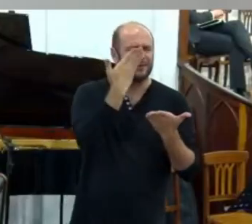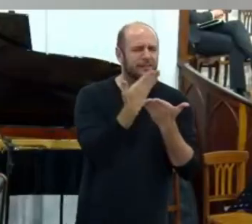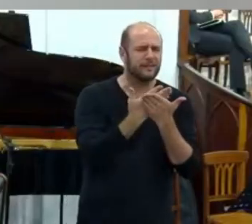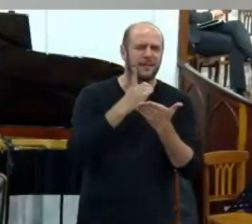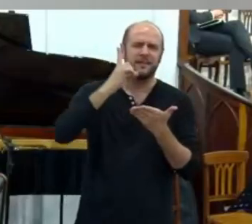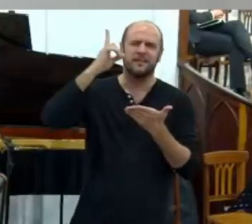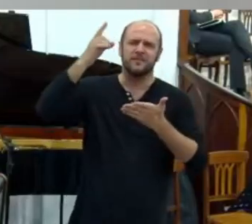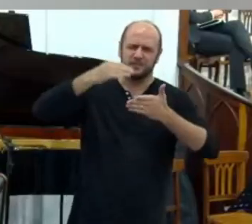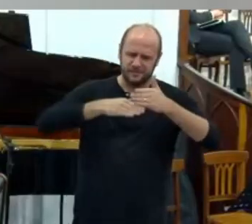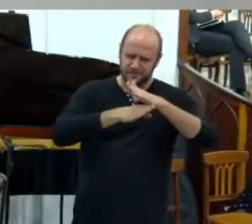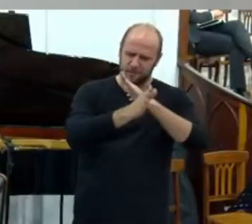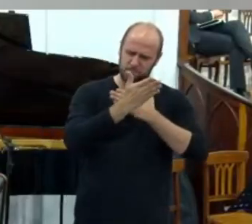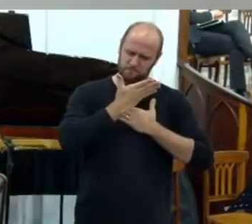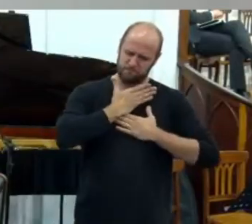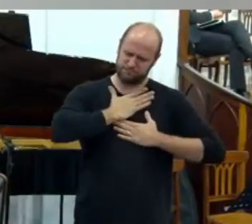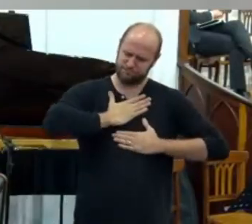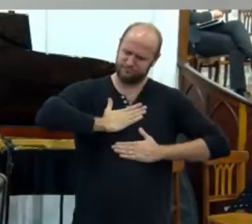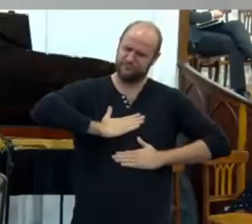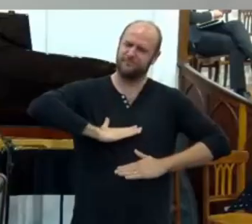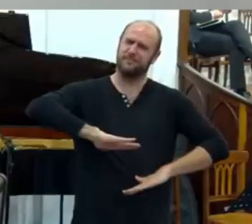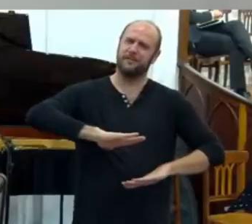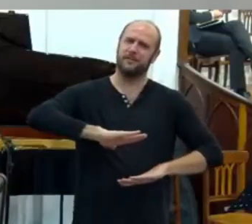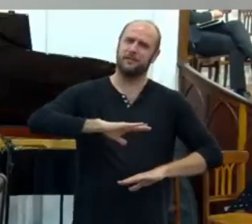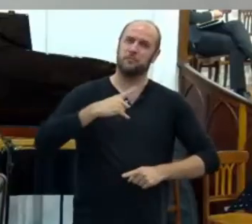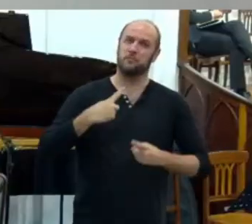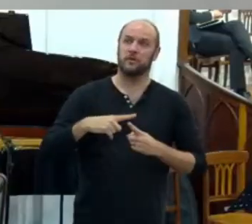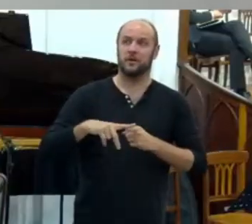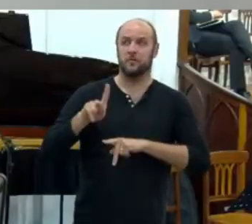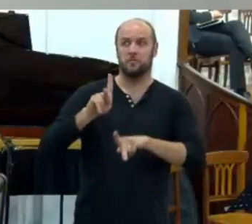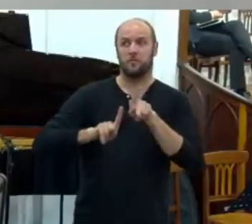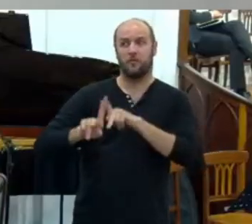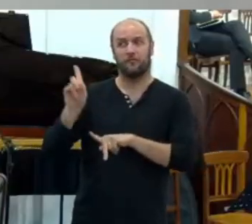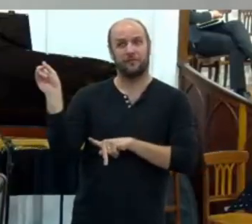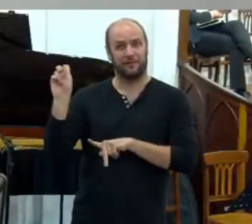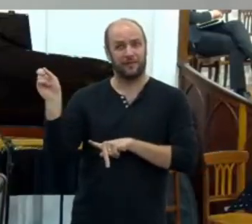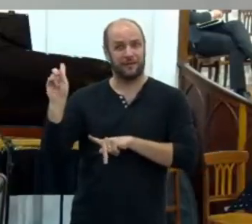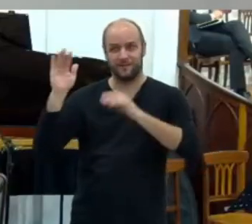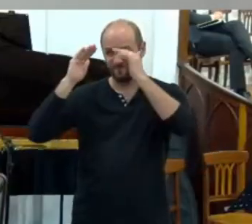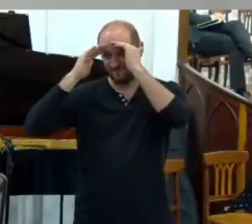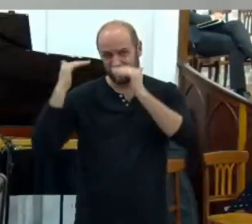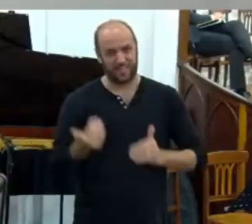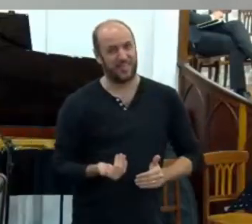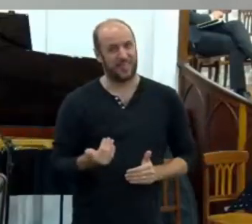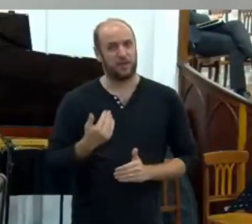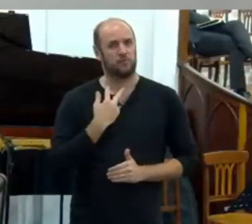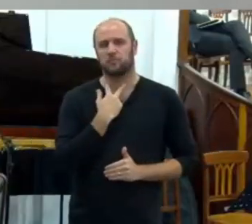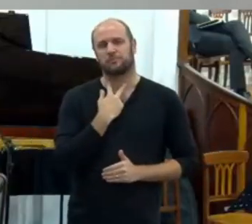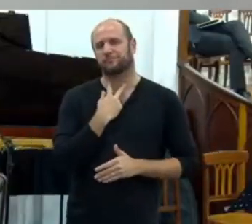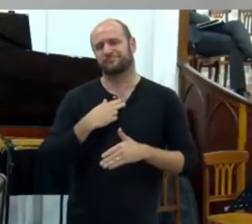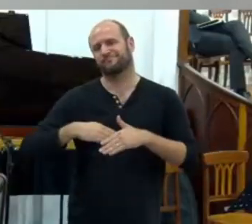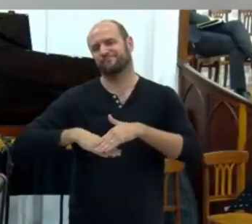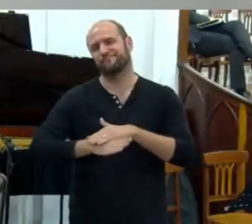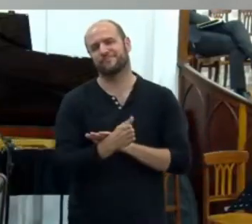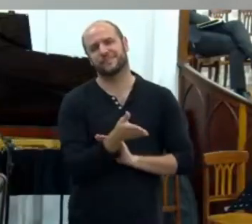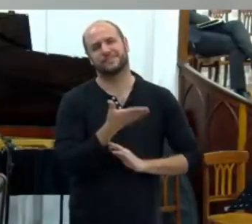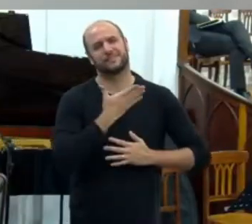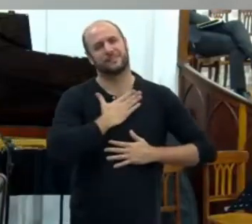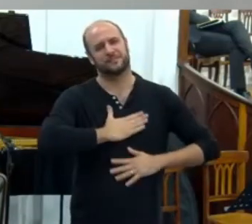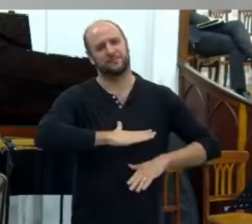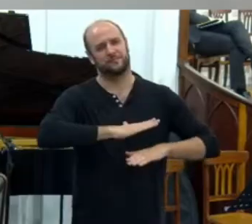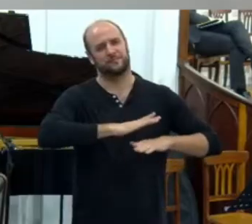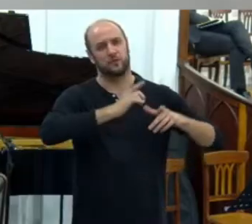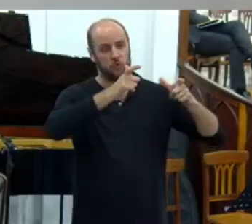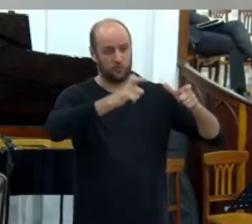descanso, pois em sua desobediência foram impedidos de entrar no descanso de Deus, a saber, a